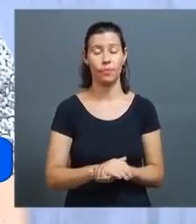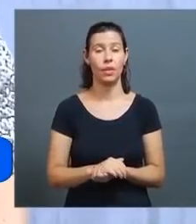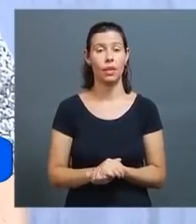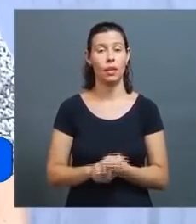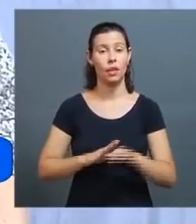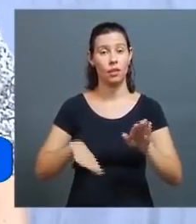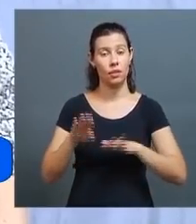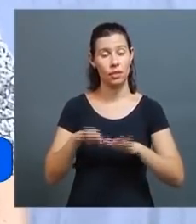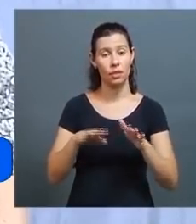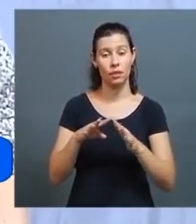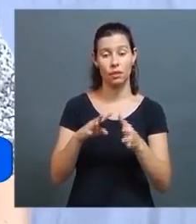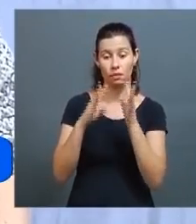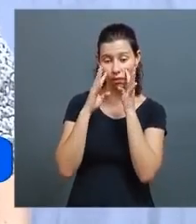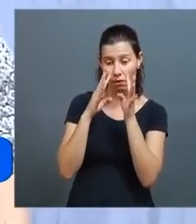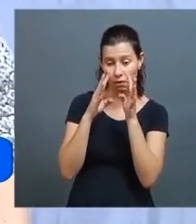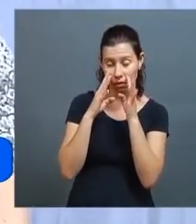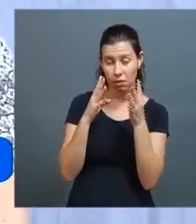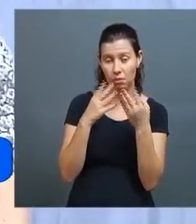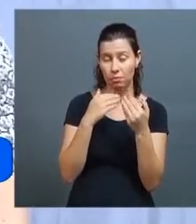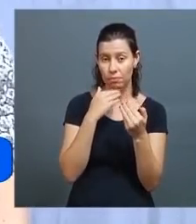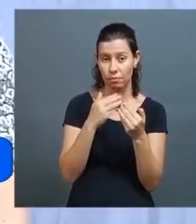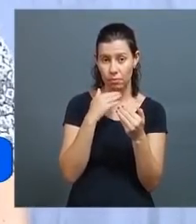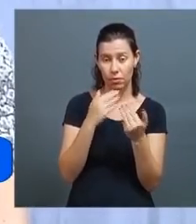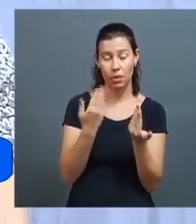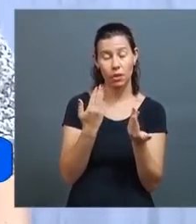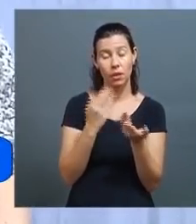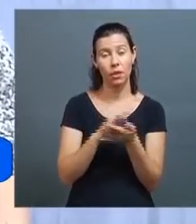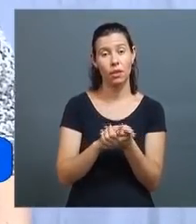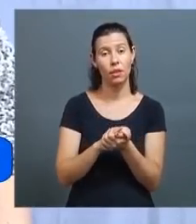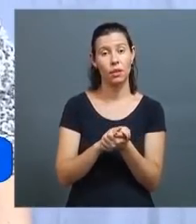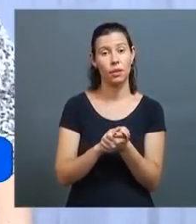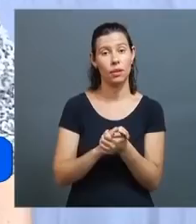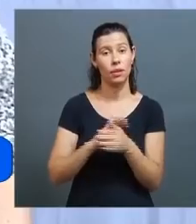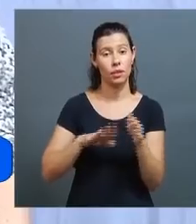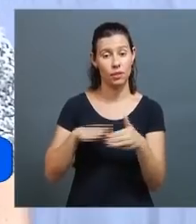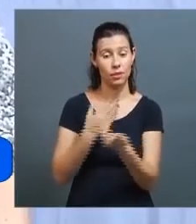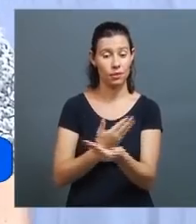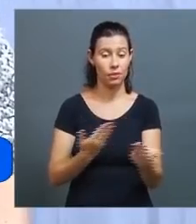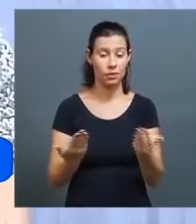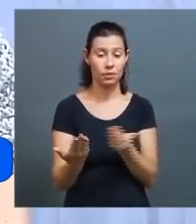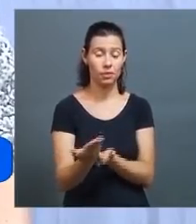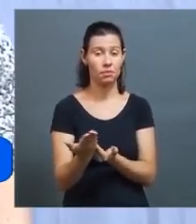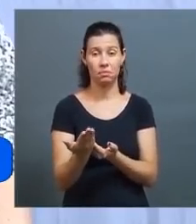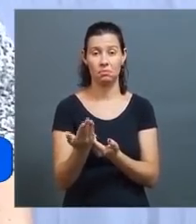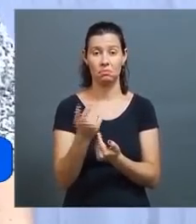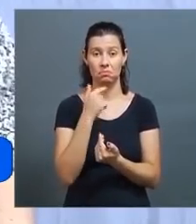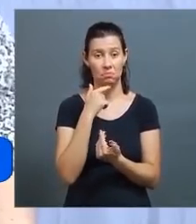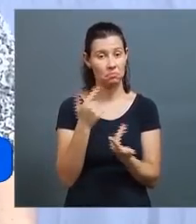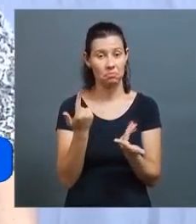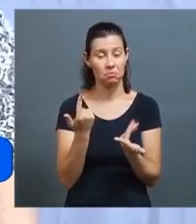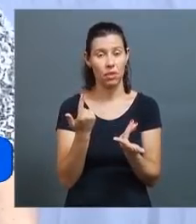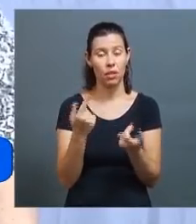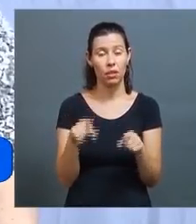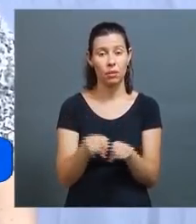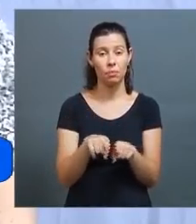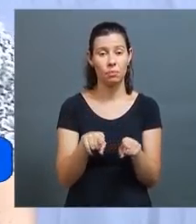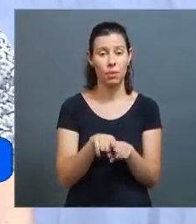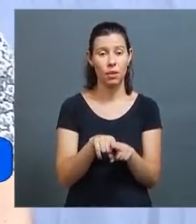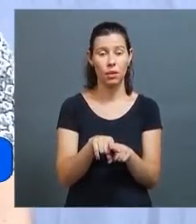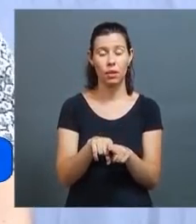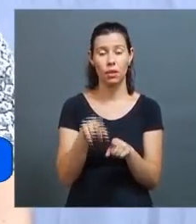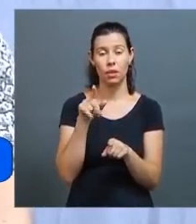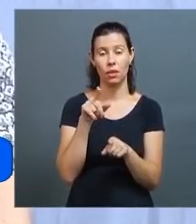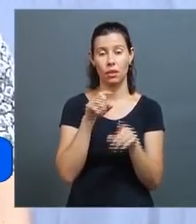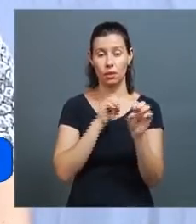uma desatenção, ela pode não conseguir participar de toda aquela aula, ter aquele raciocínio, né,